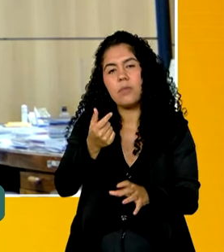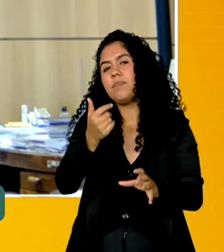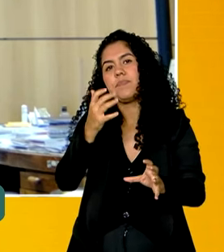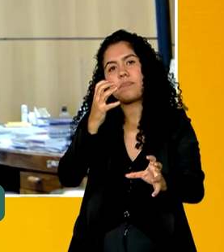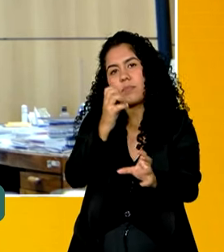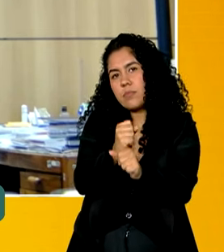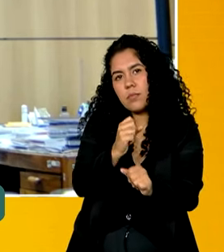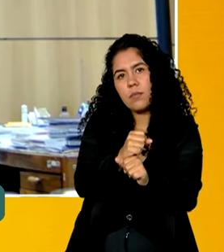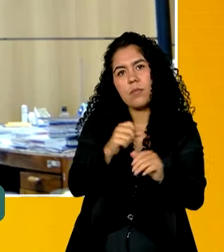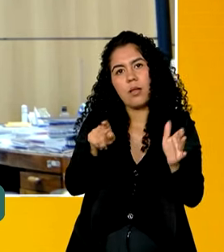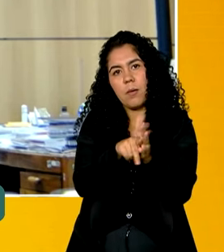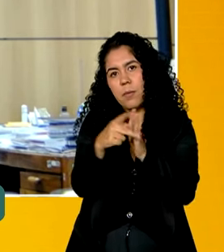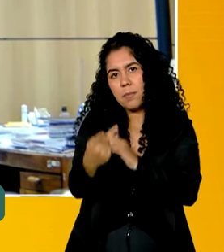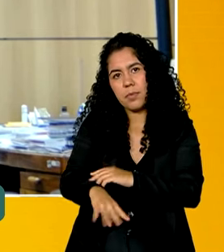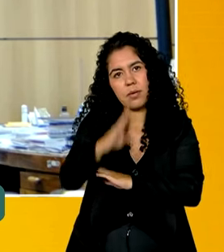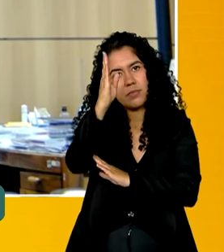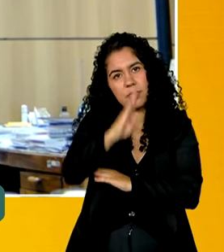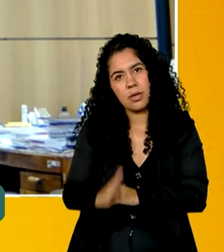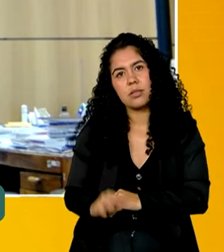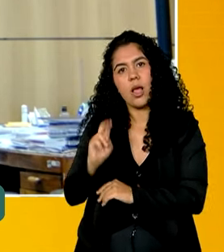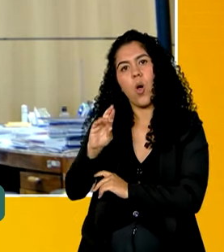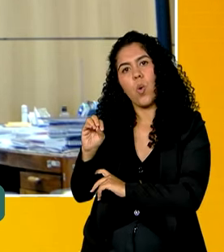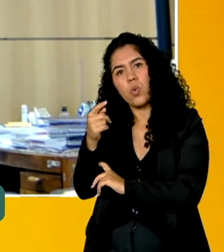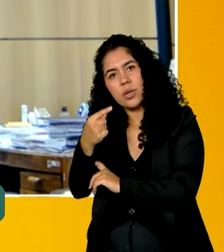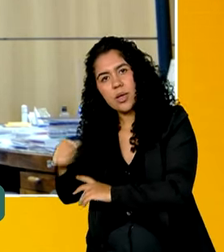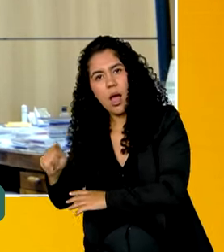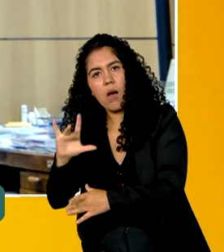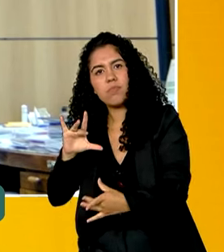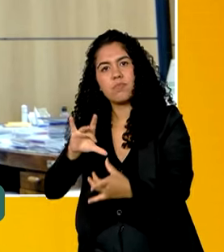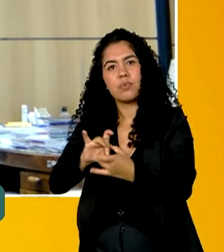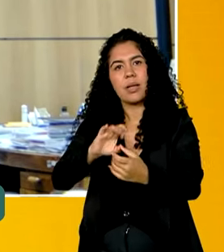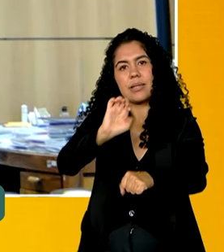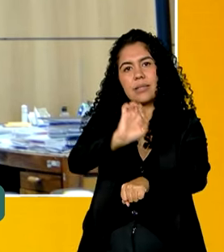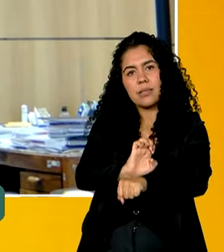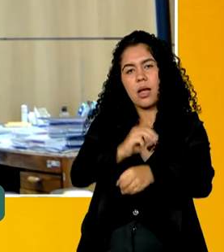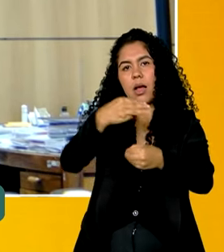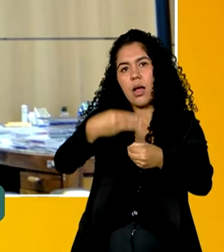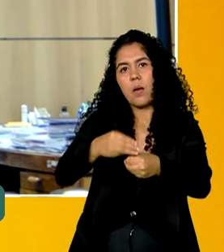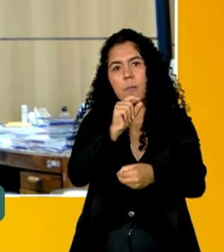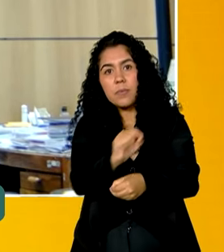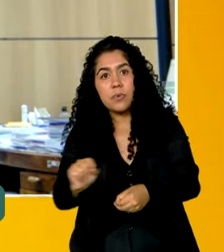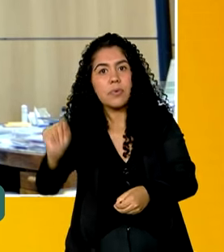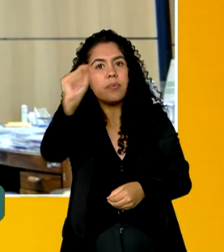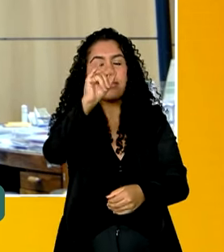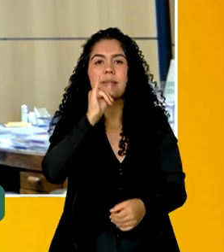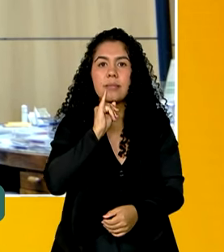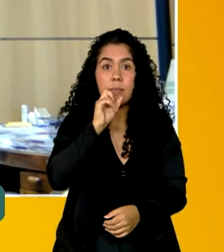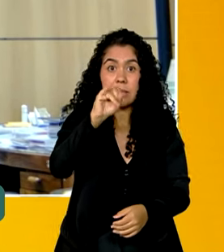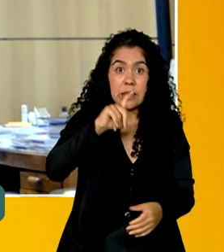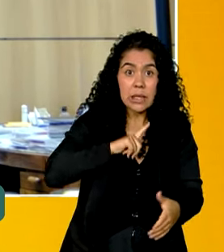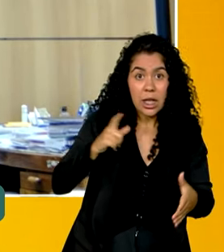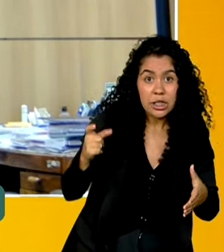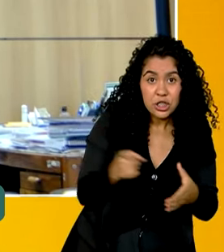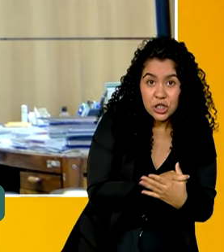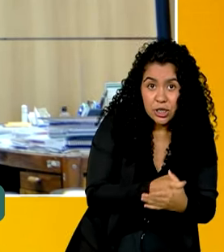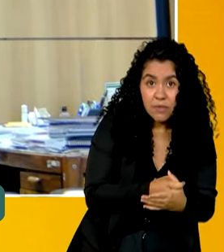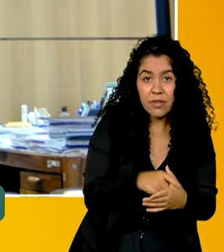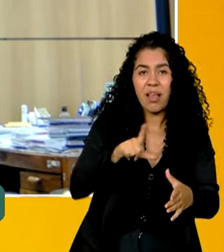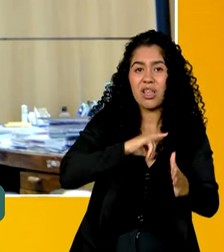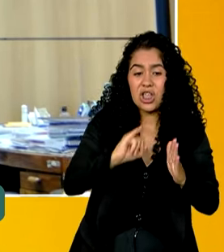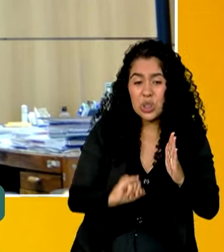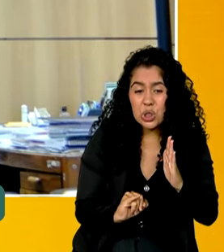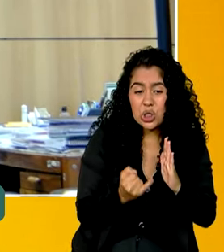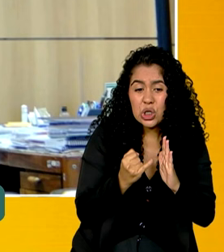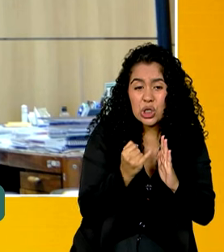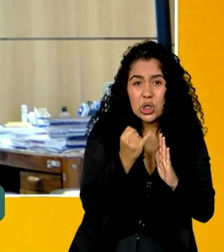do Estado brasileiro, União, Estados e Municípios, porque quem tem dívida com juros praticados, você tem aqui uma